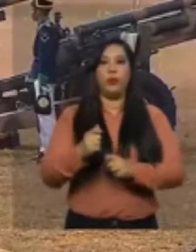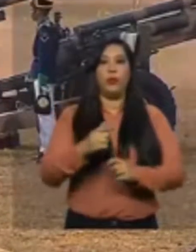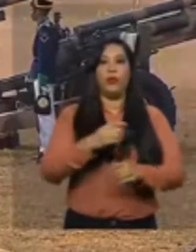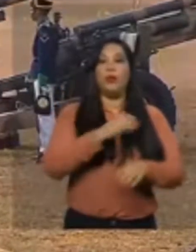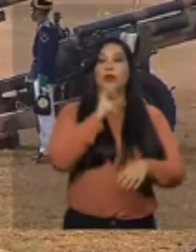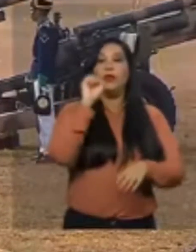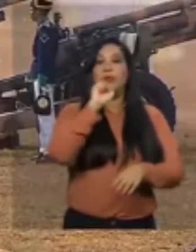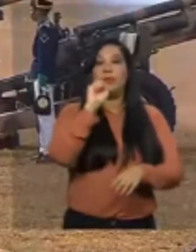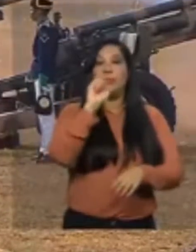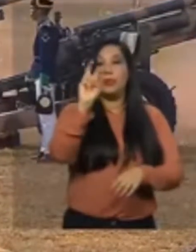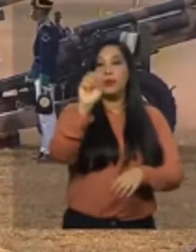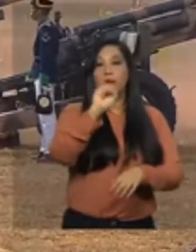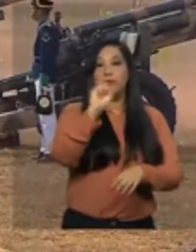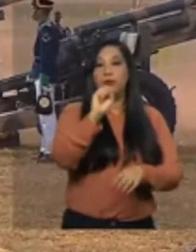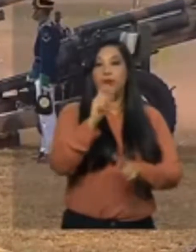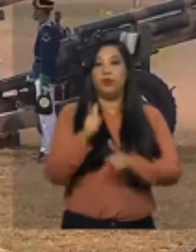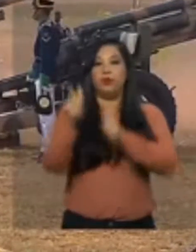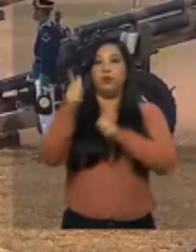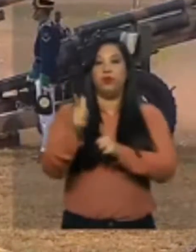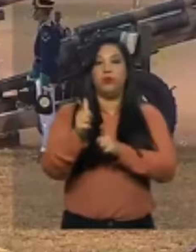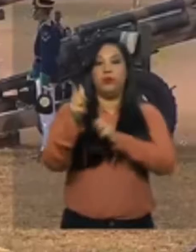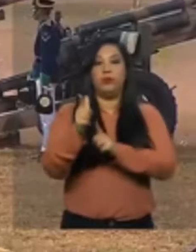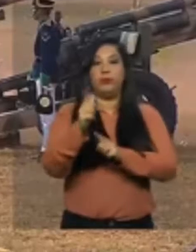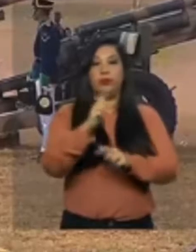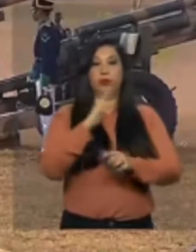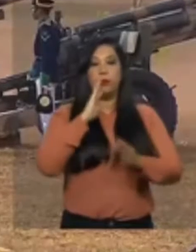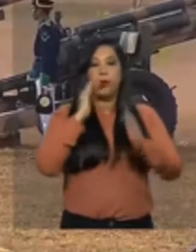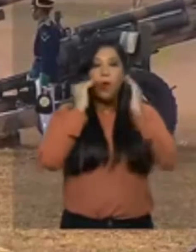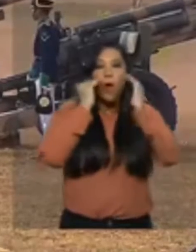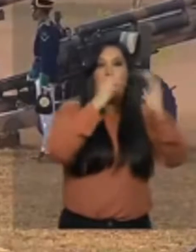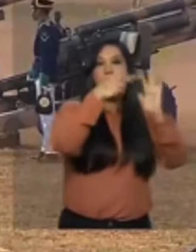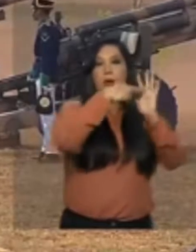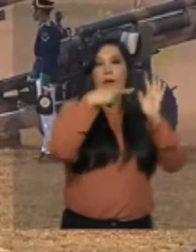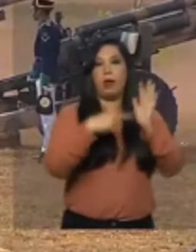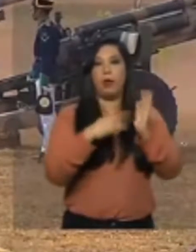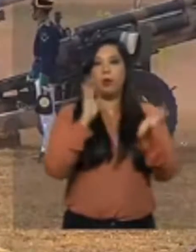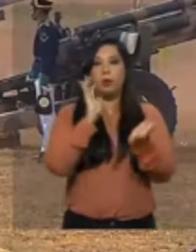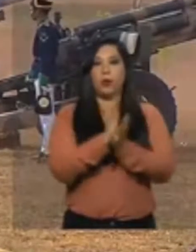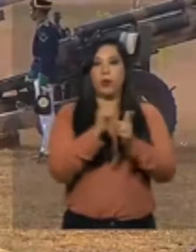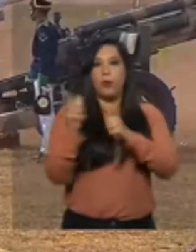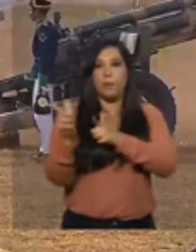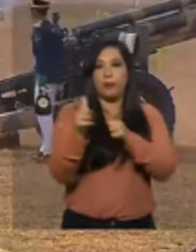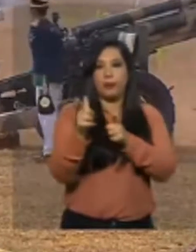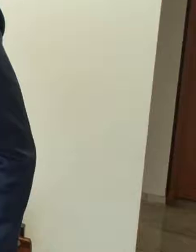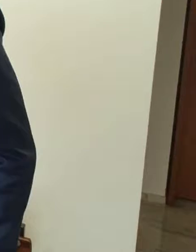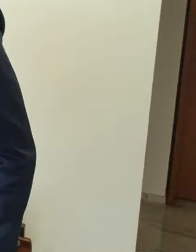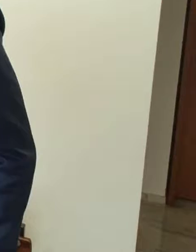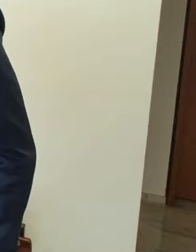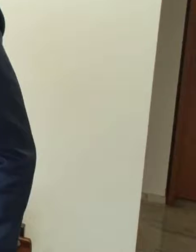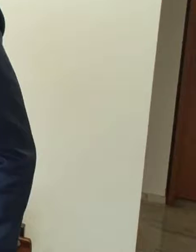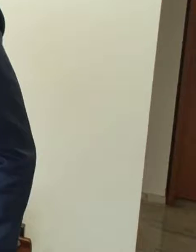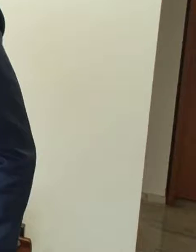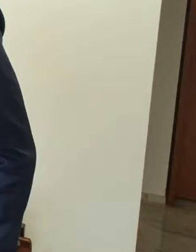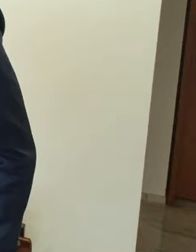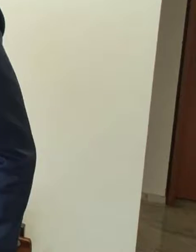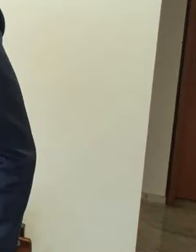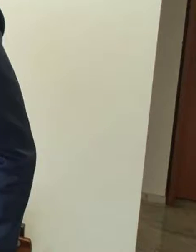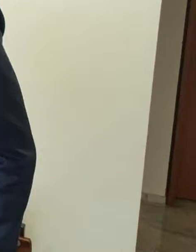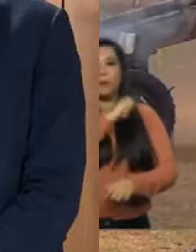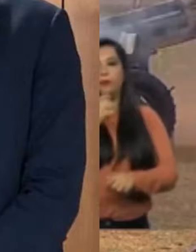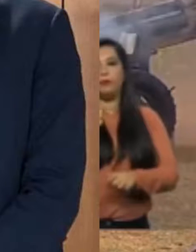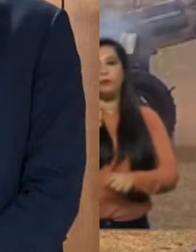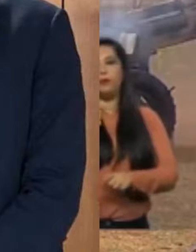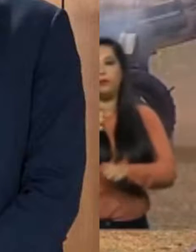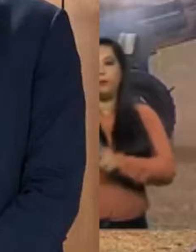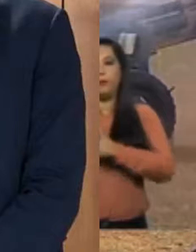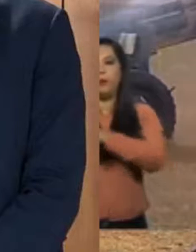com isso, muitos desses canais ficaram sem a sua monetização, né? Como o canal da Bárbara do Te Atualizei,